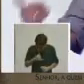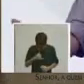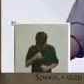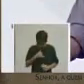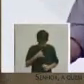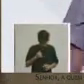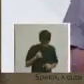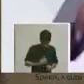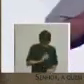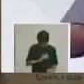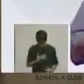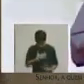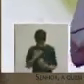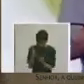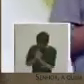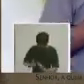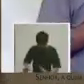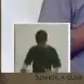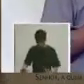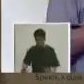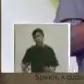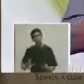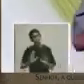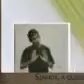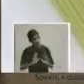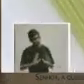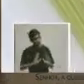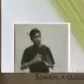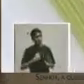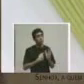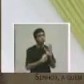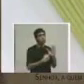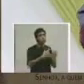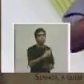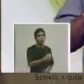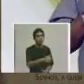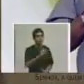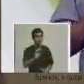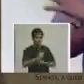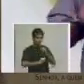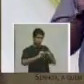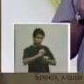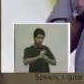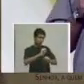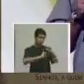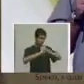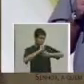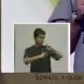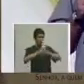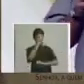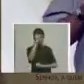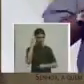sua vida em que você não consiga vê-la refletida na palavra de Deus. Não existe nenhuma